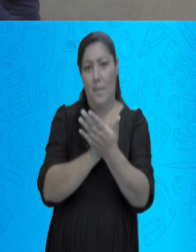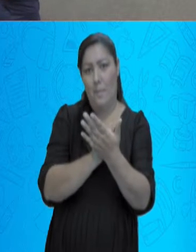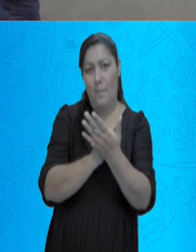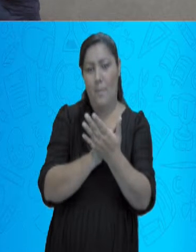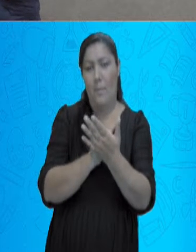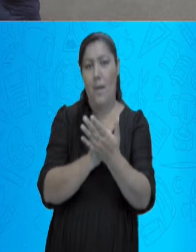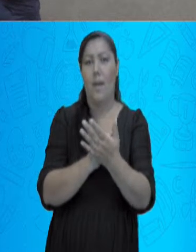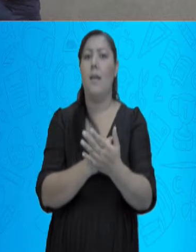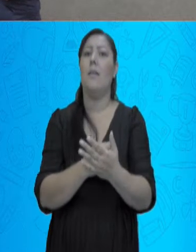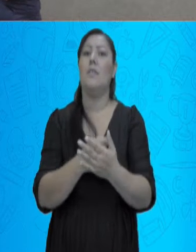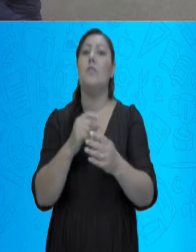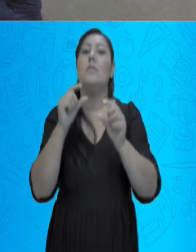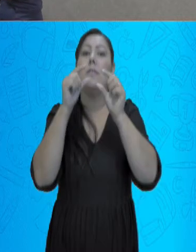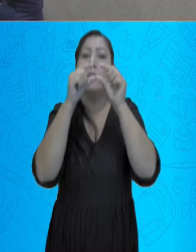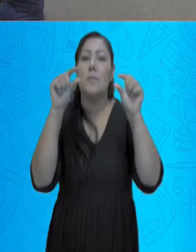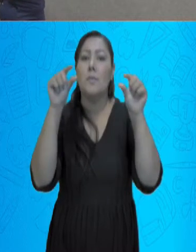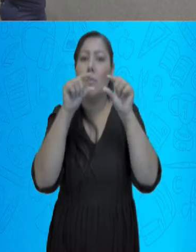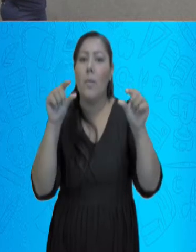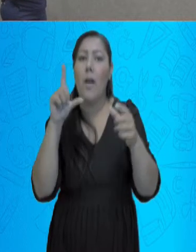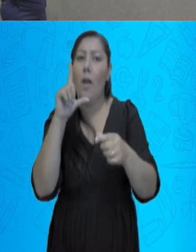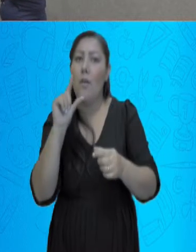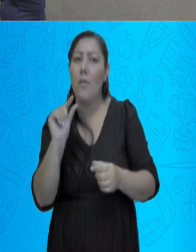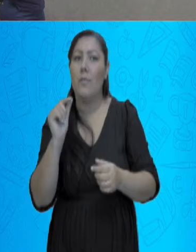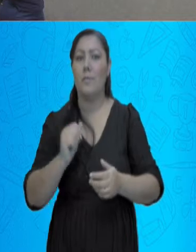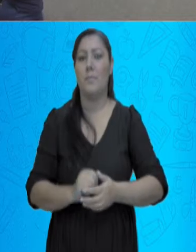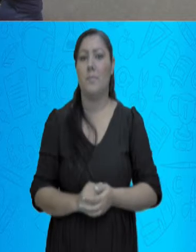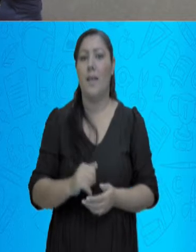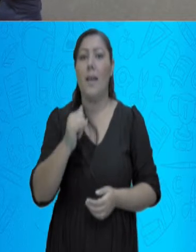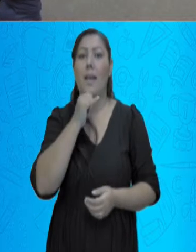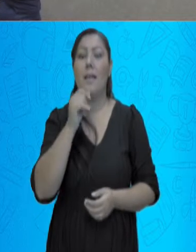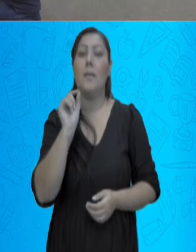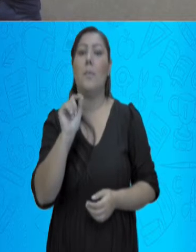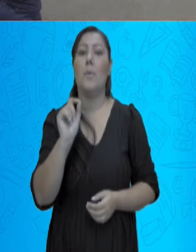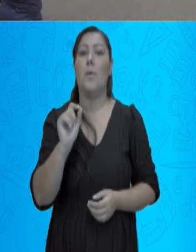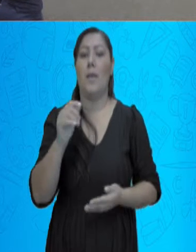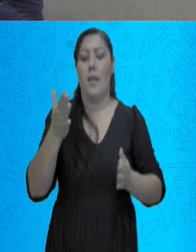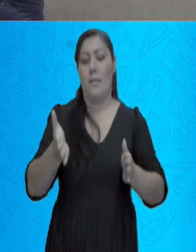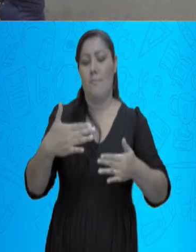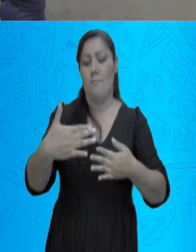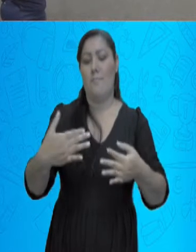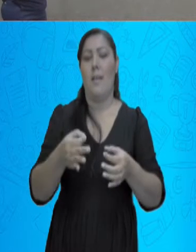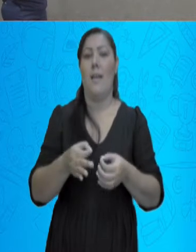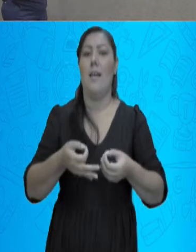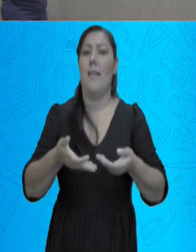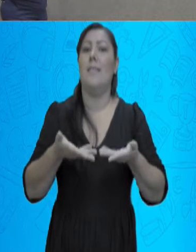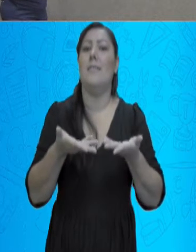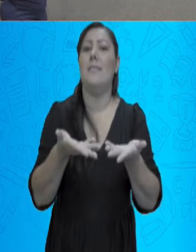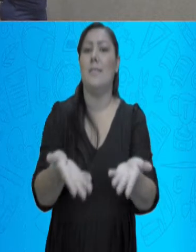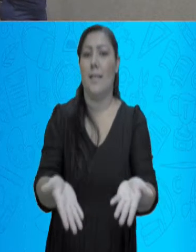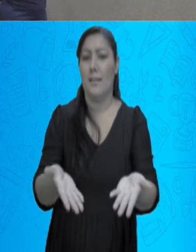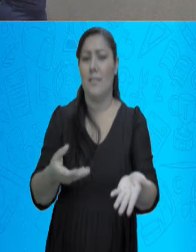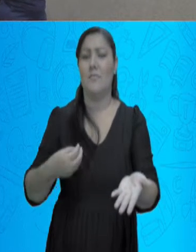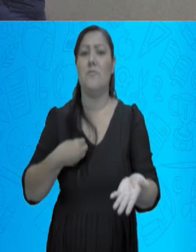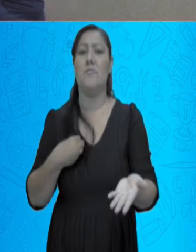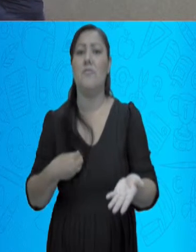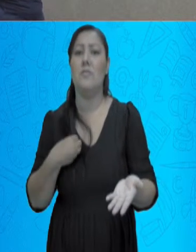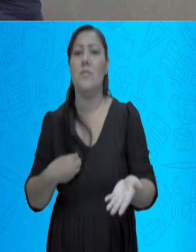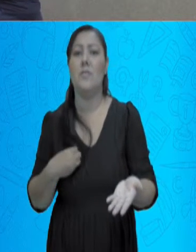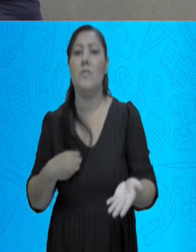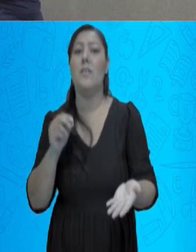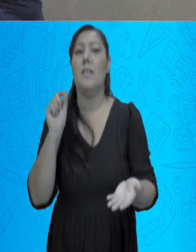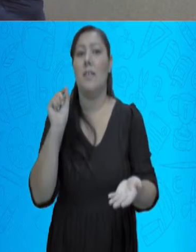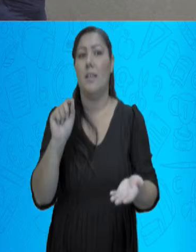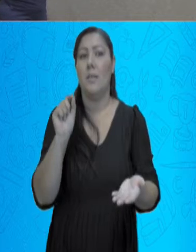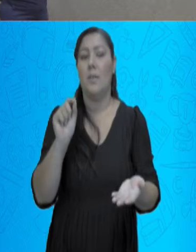Olha só, dê um presente de vida. E embaixo, doe sangue. Perceberam como que